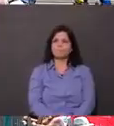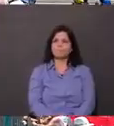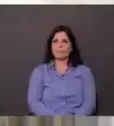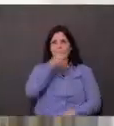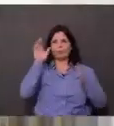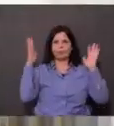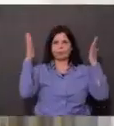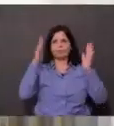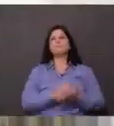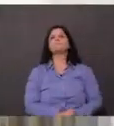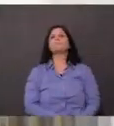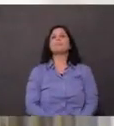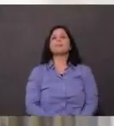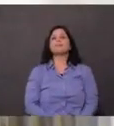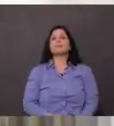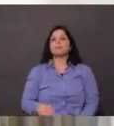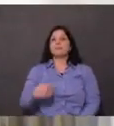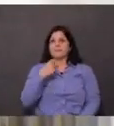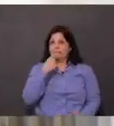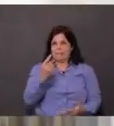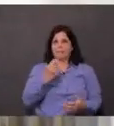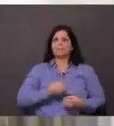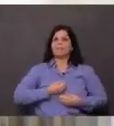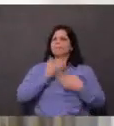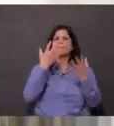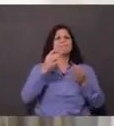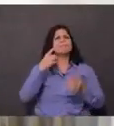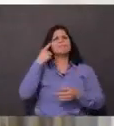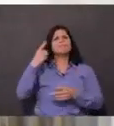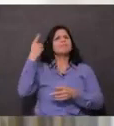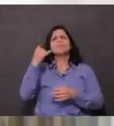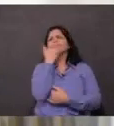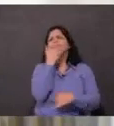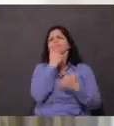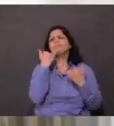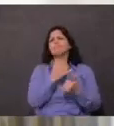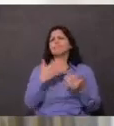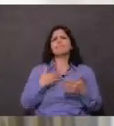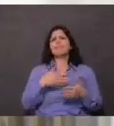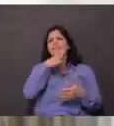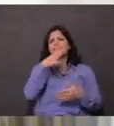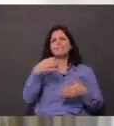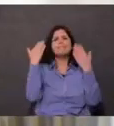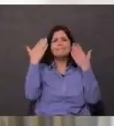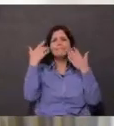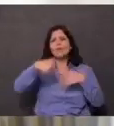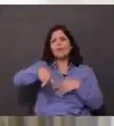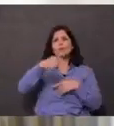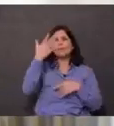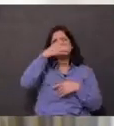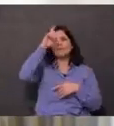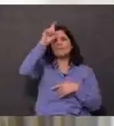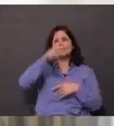ai pellegrini de língua italiana, desidero esprimere l'enorme gioia di salutarvi in questo giorno